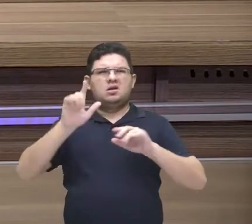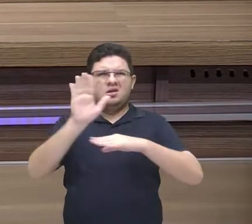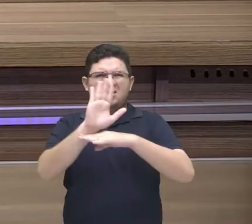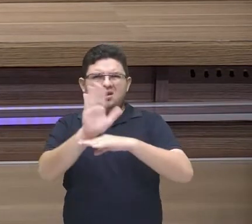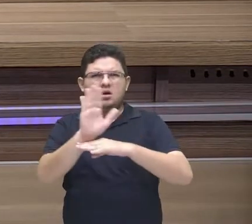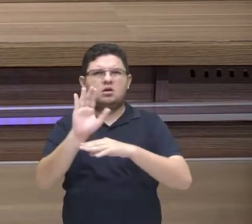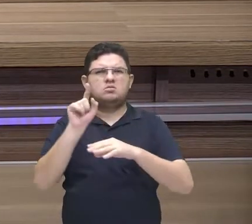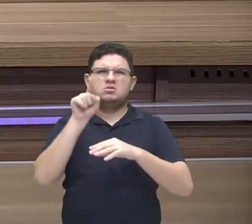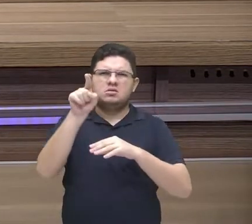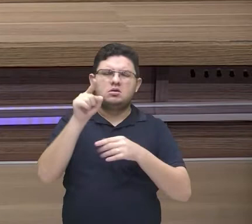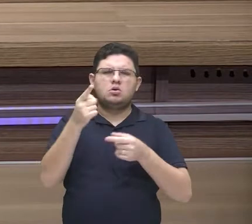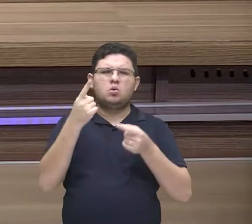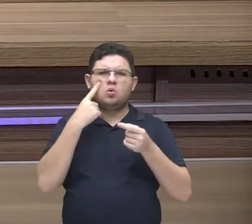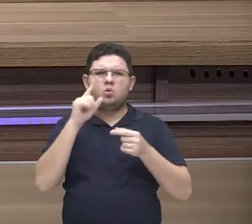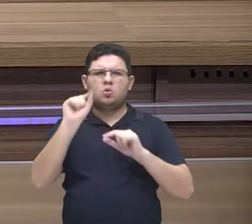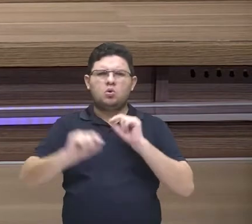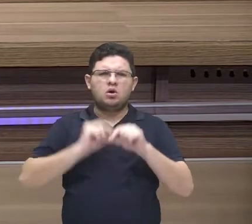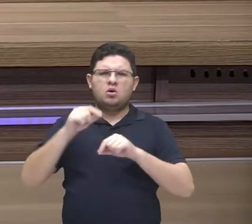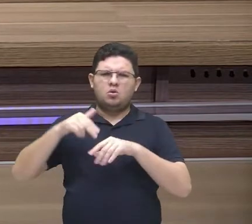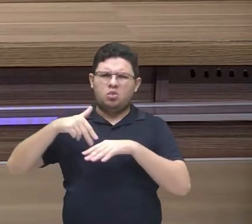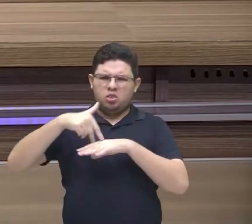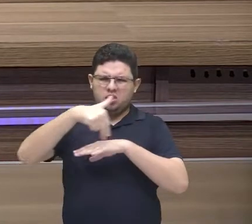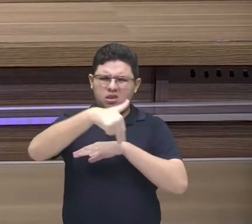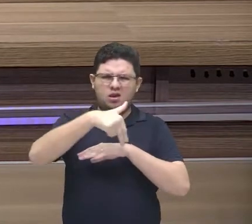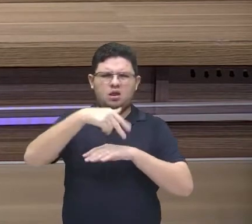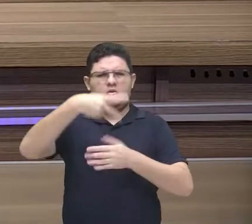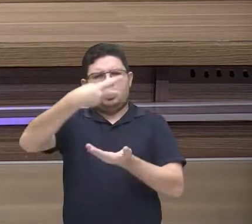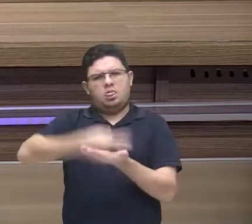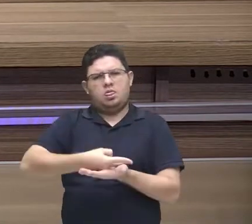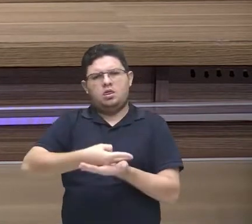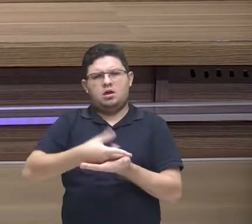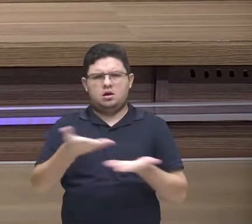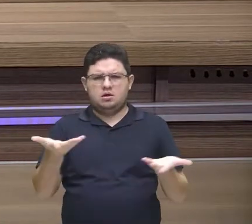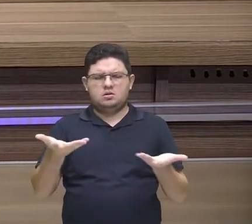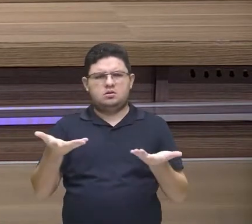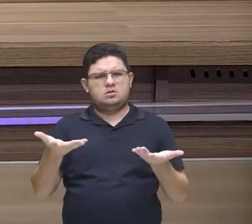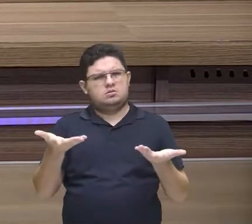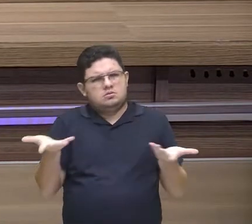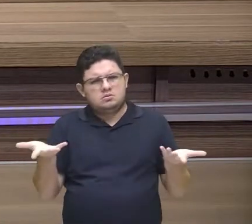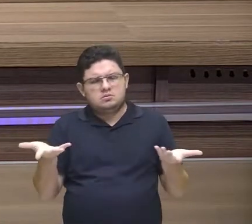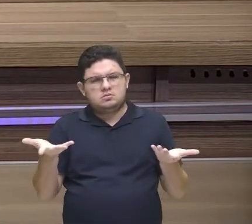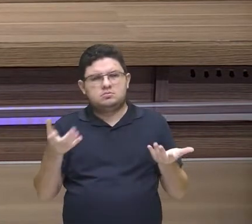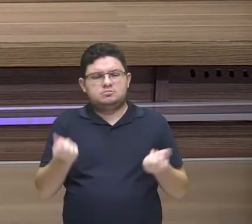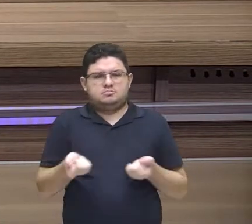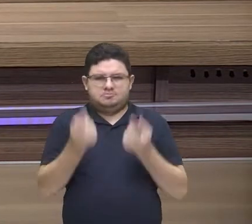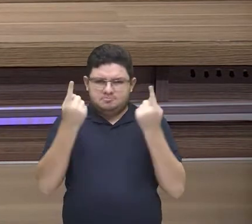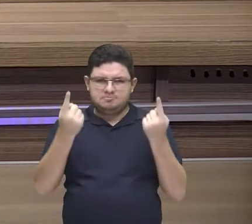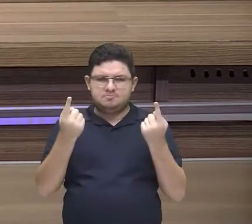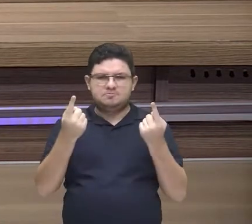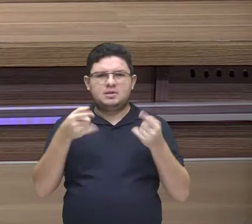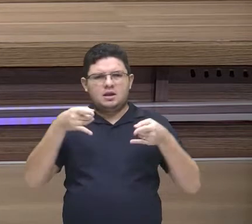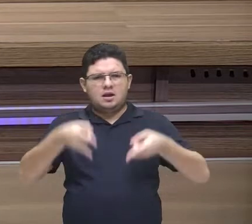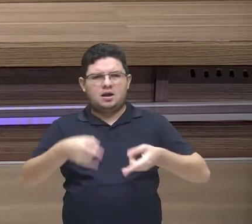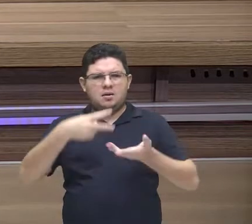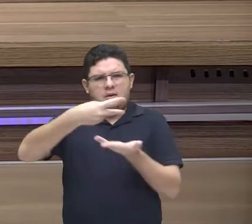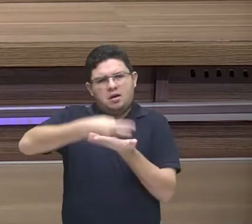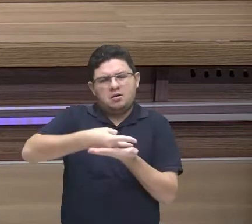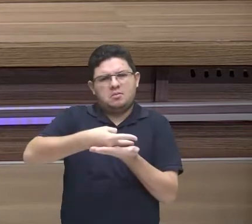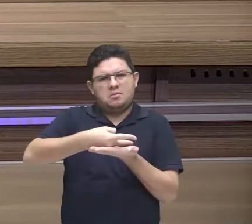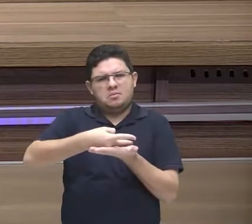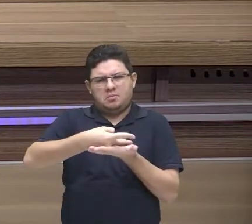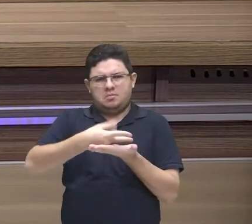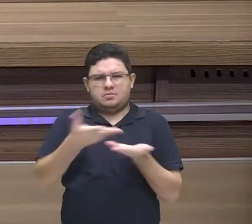o artista sobe na cama e deita de sapato, né? Você não percebe quase nenhuma no meio de comunicação